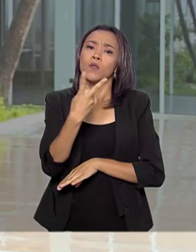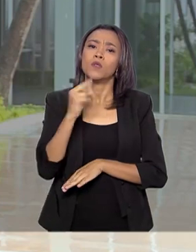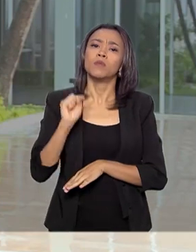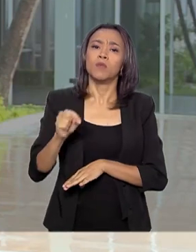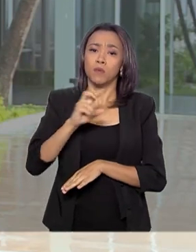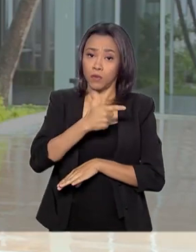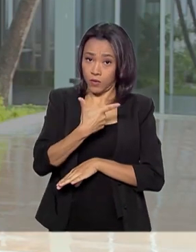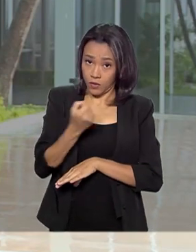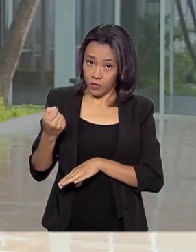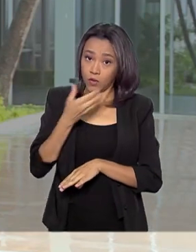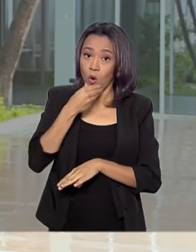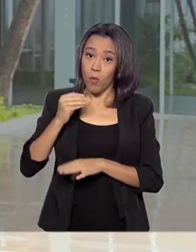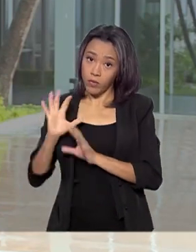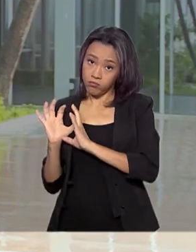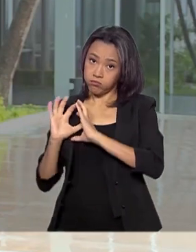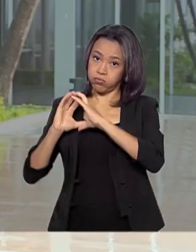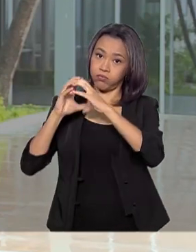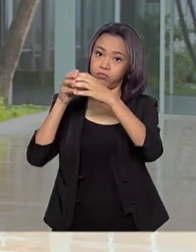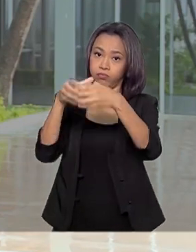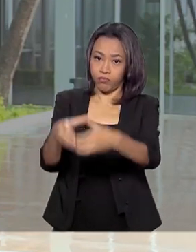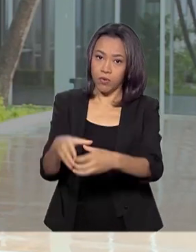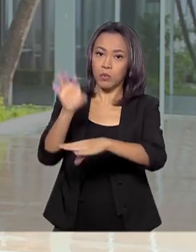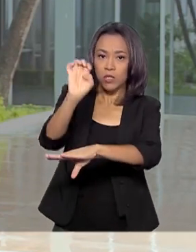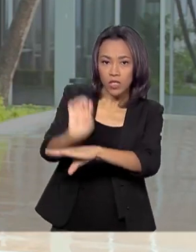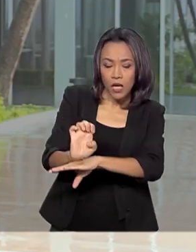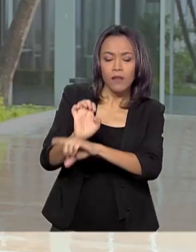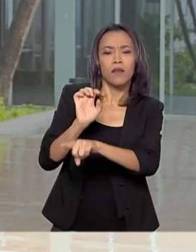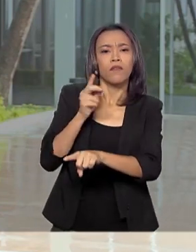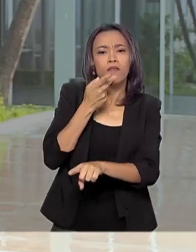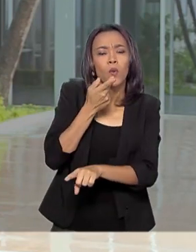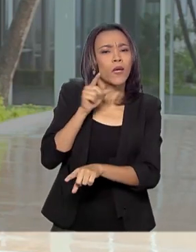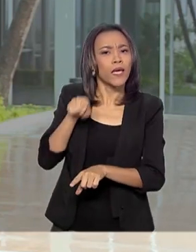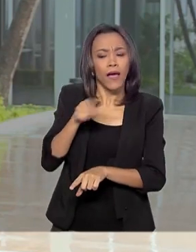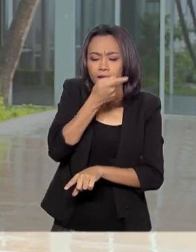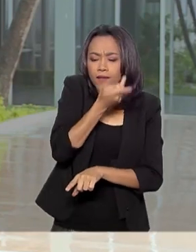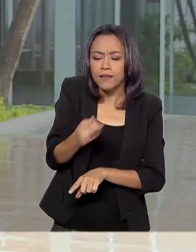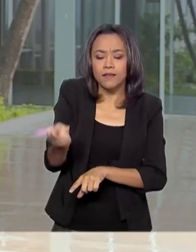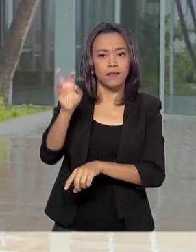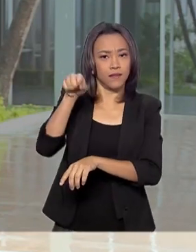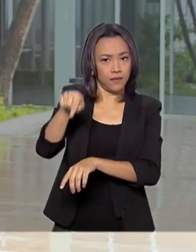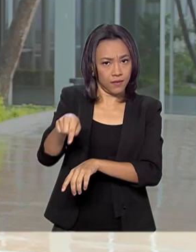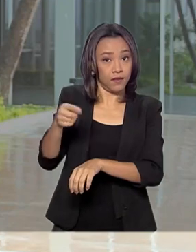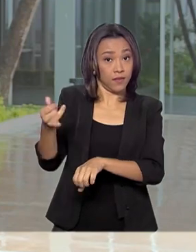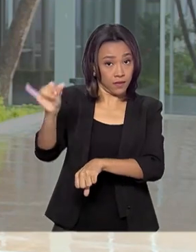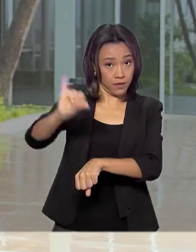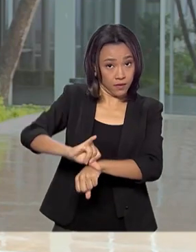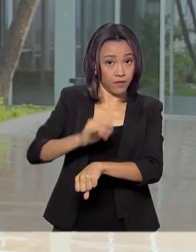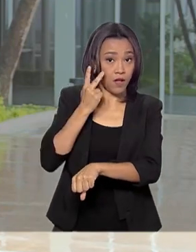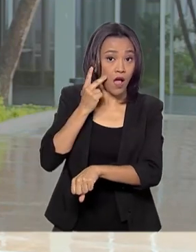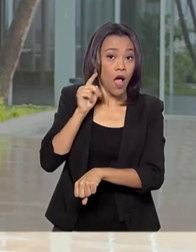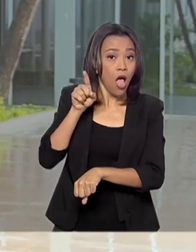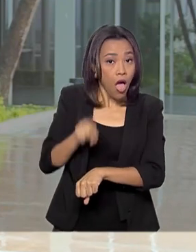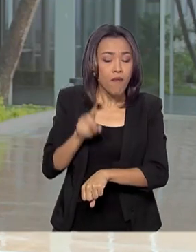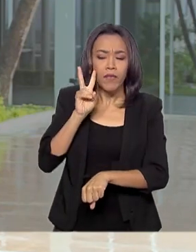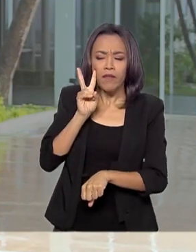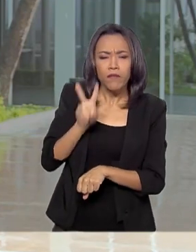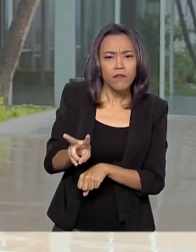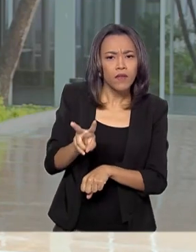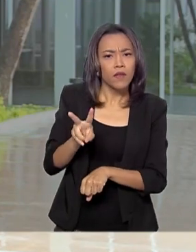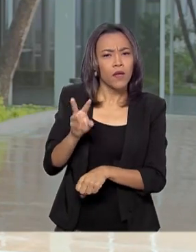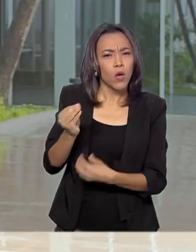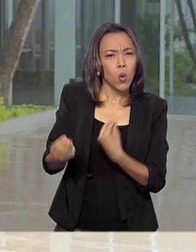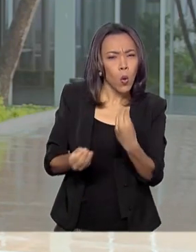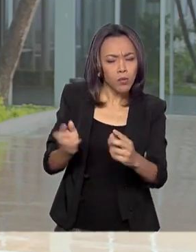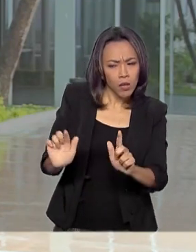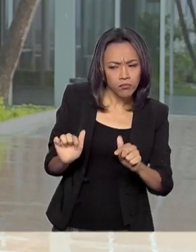o Estado. Fernando Azevedo disse ainda que a visita à Fortaleza foi para verificar a atuação das